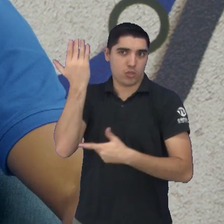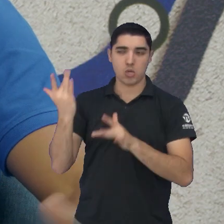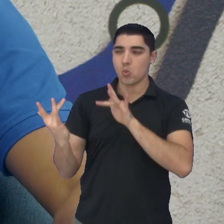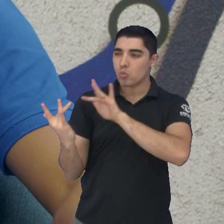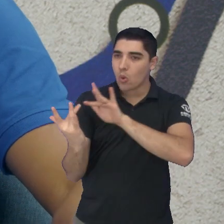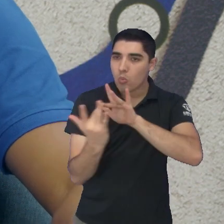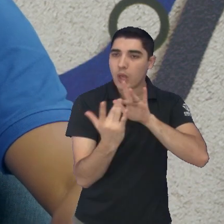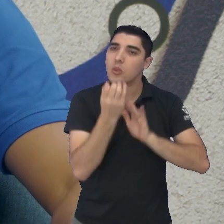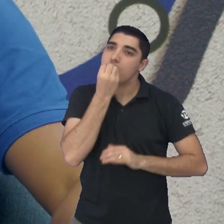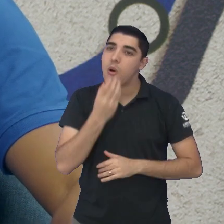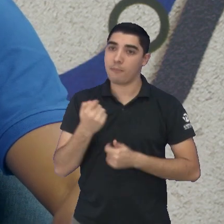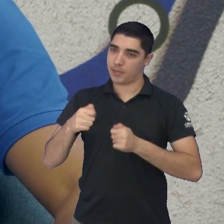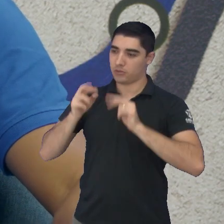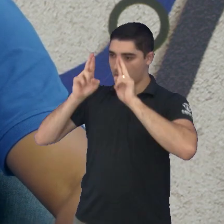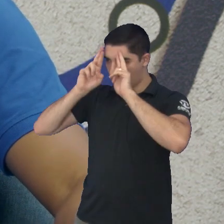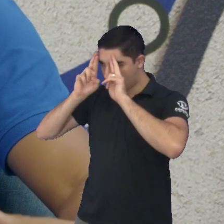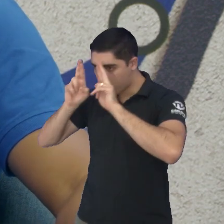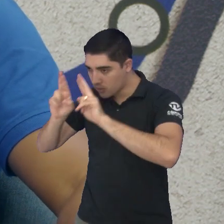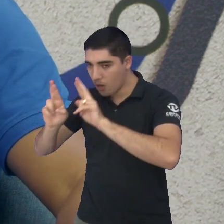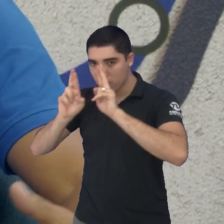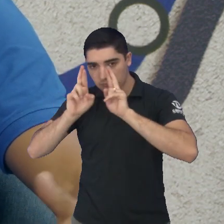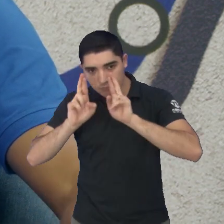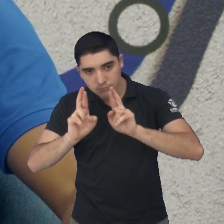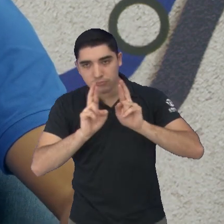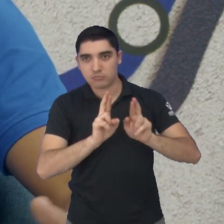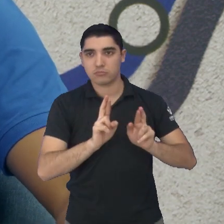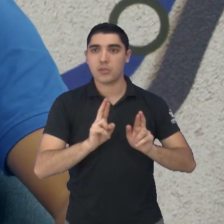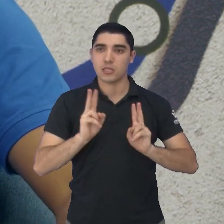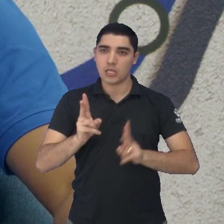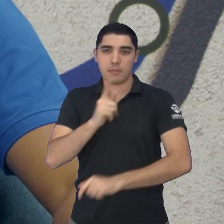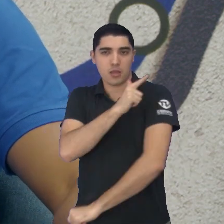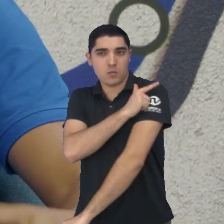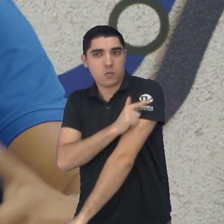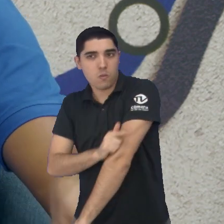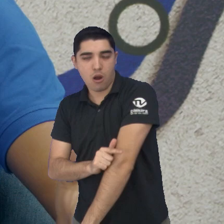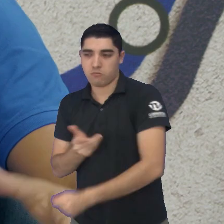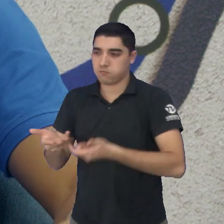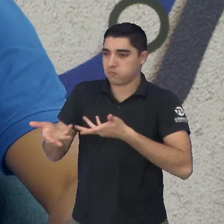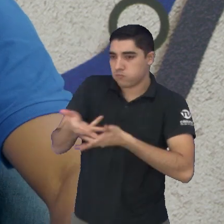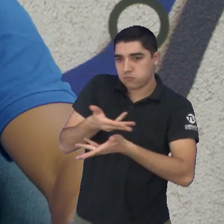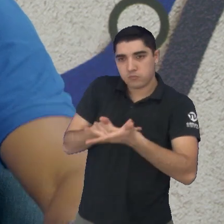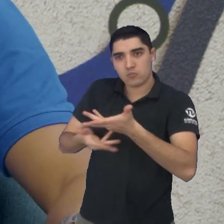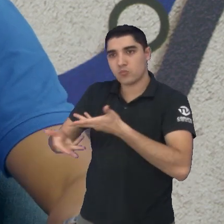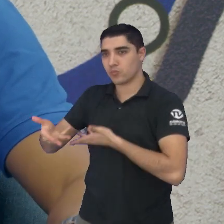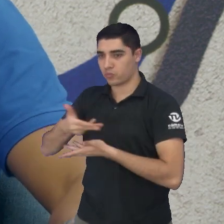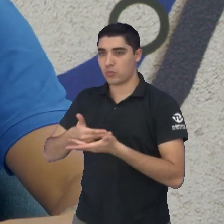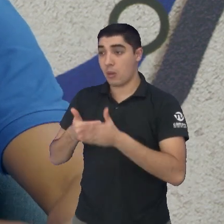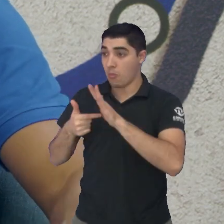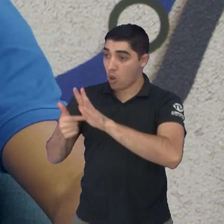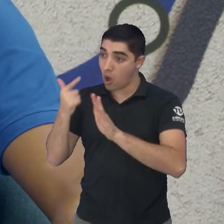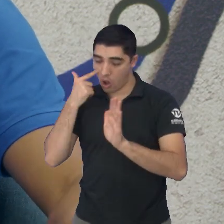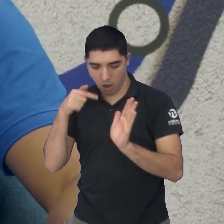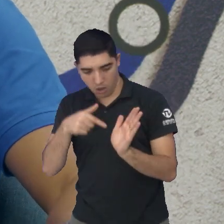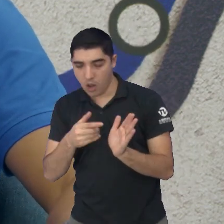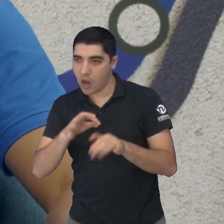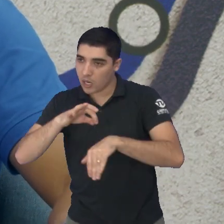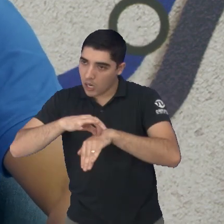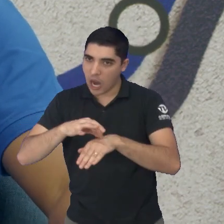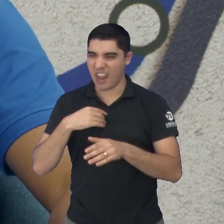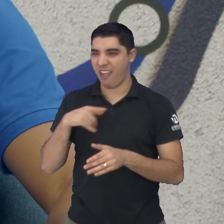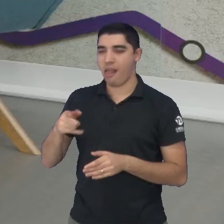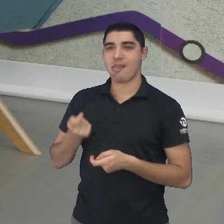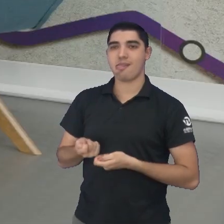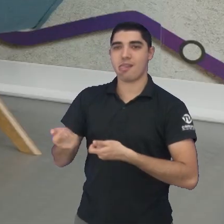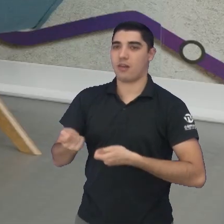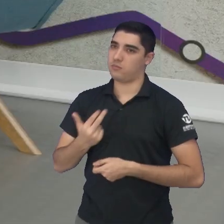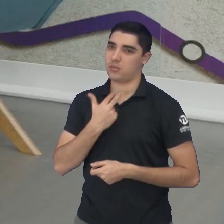respeitar, né? Realmente oferecer o que você está, né, mostrando para ele ali, né? Sim. Jamais querer enganar o cliente. E as